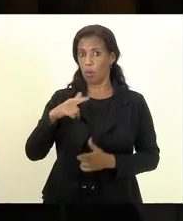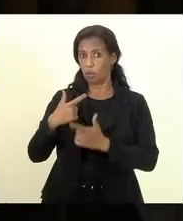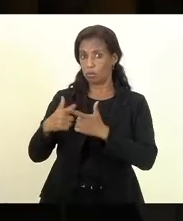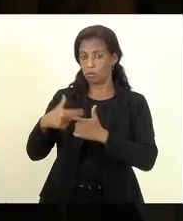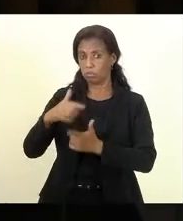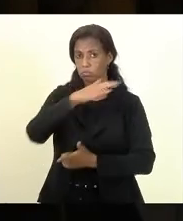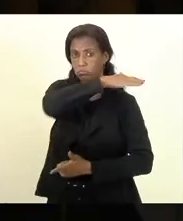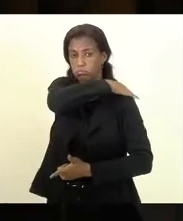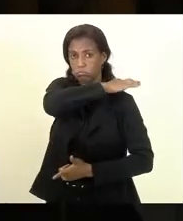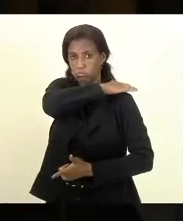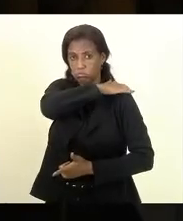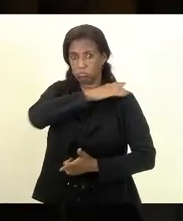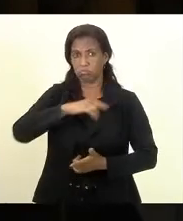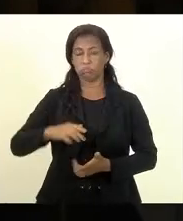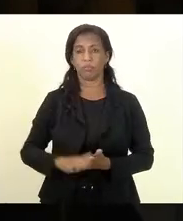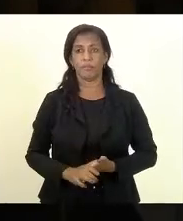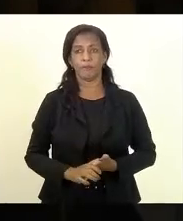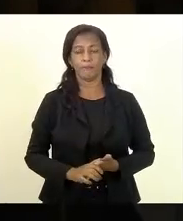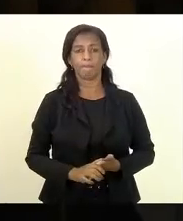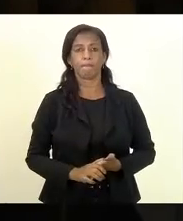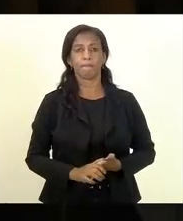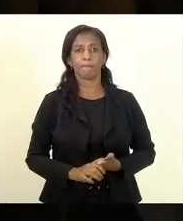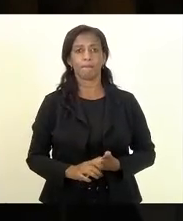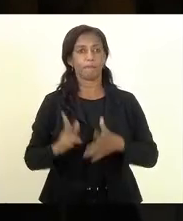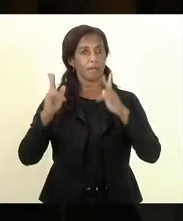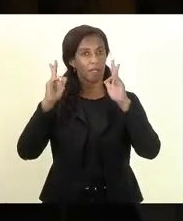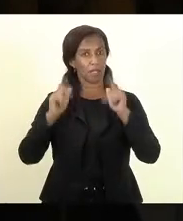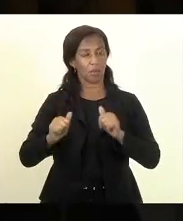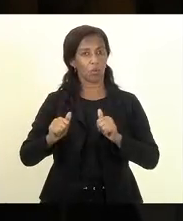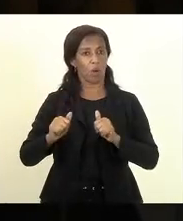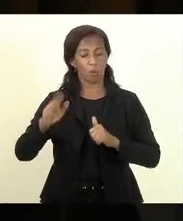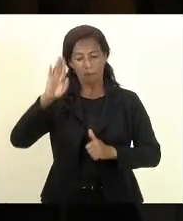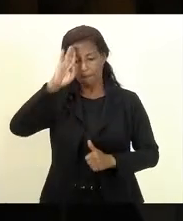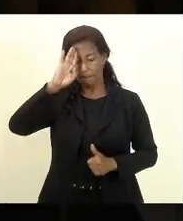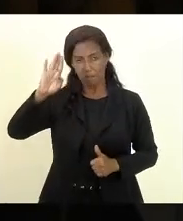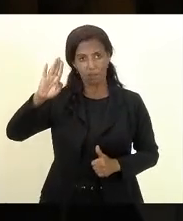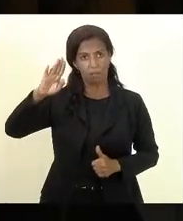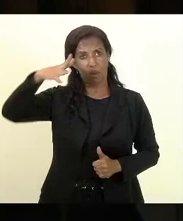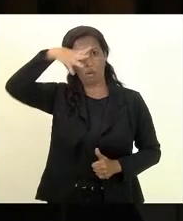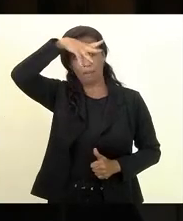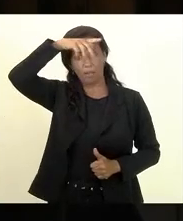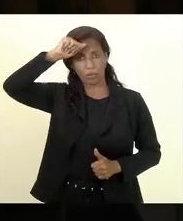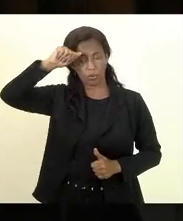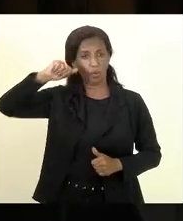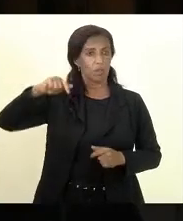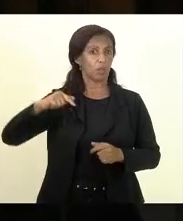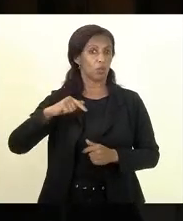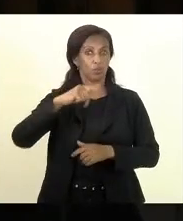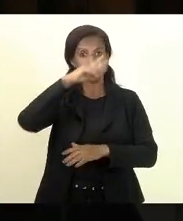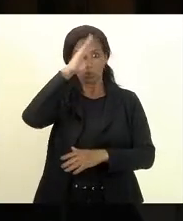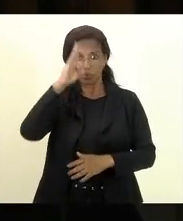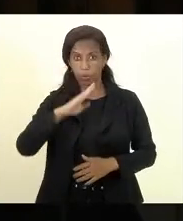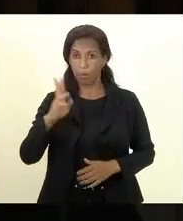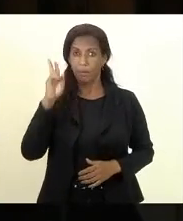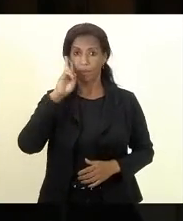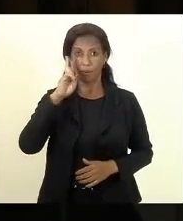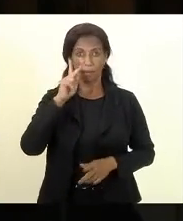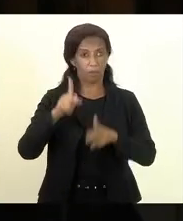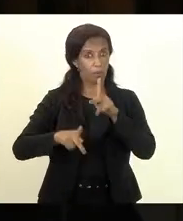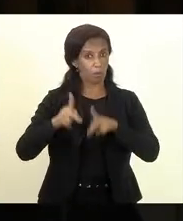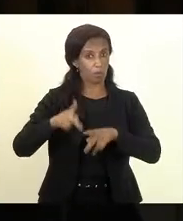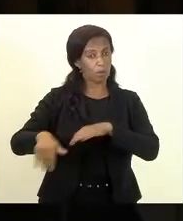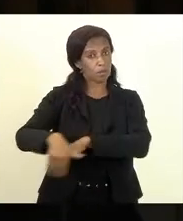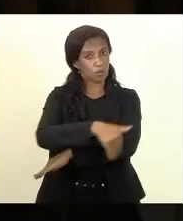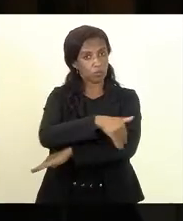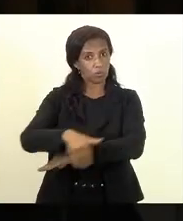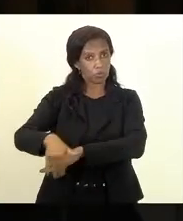esse ranking vergonhoso ao lado do Estado do Amazonas, dos principais indicadores de tuberculose do Brasil, eu quero lembrar que a população em situação de